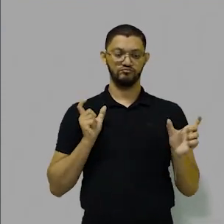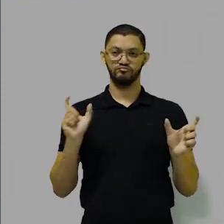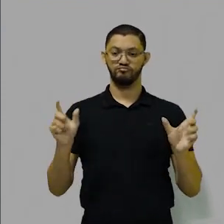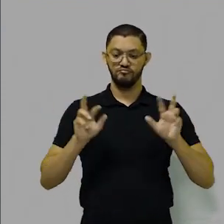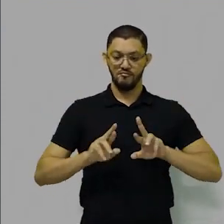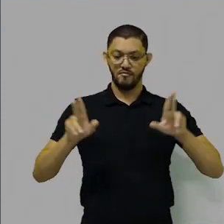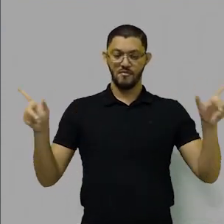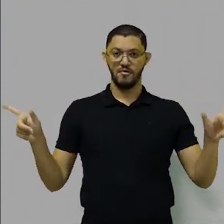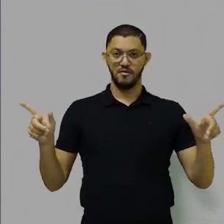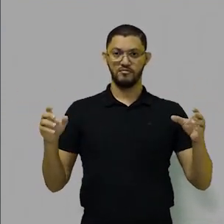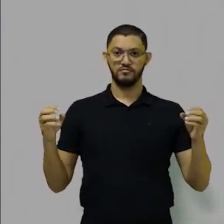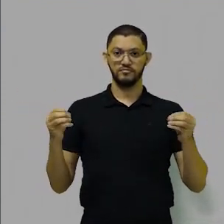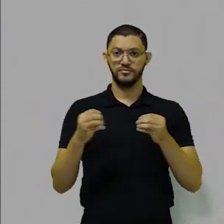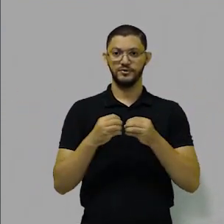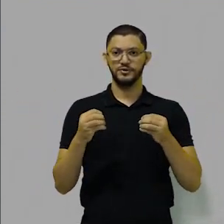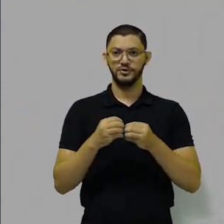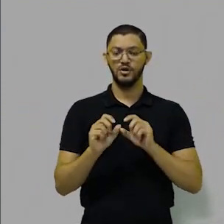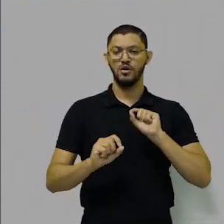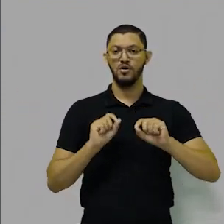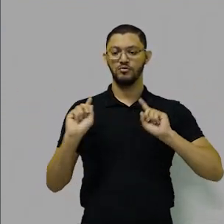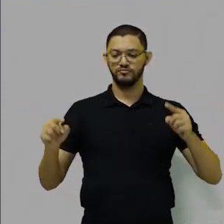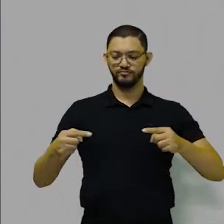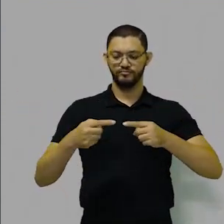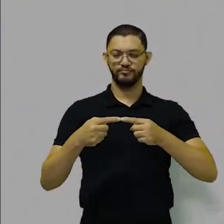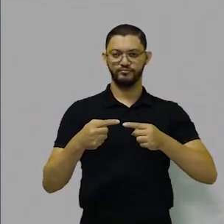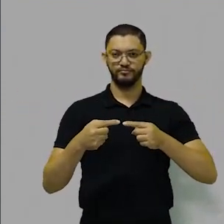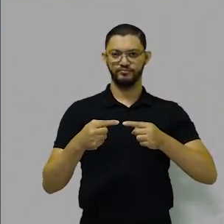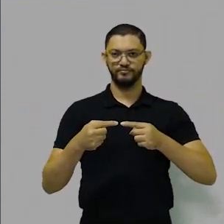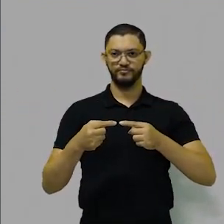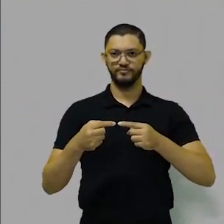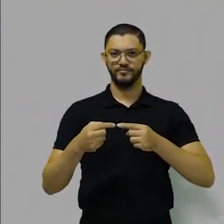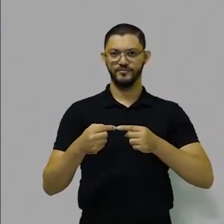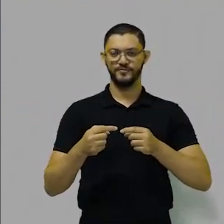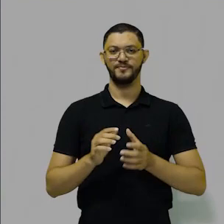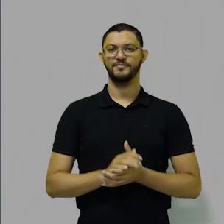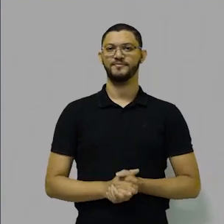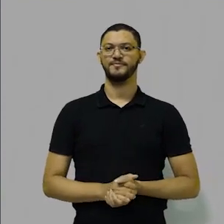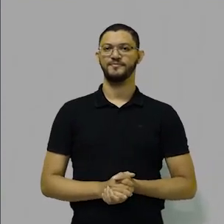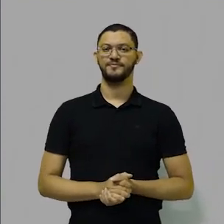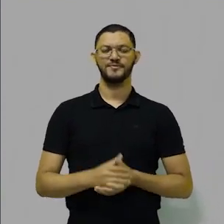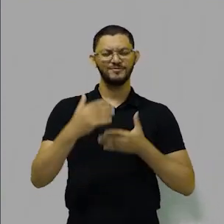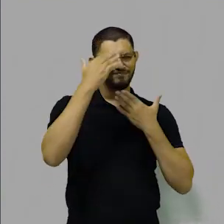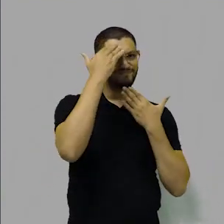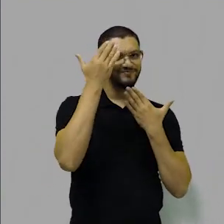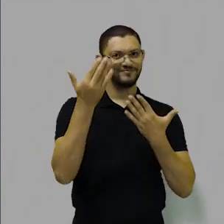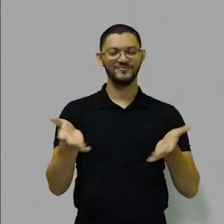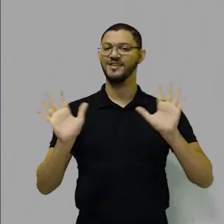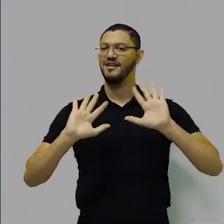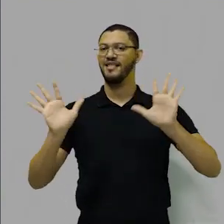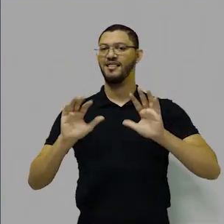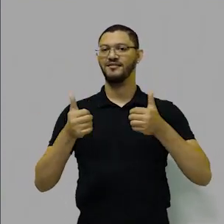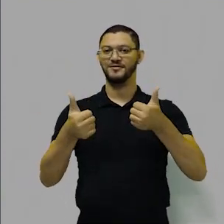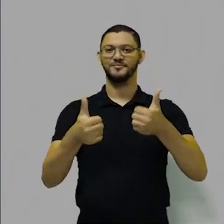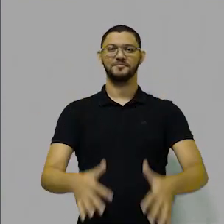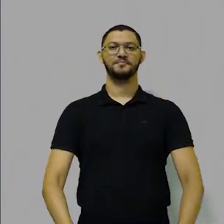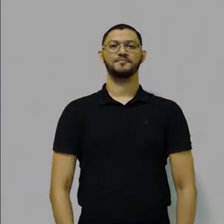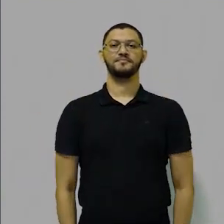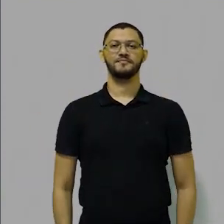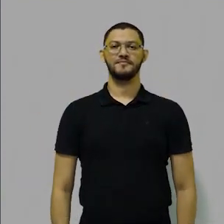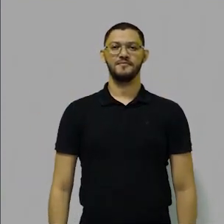diferença eletrostática, eles vão estabelecer as ligações. Show de bola! Obrigado e até a próxima.